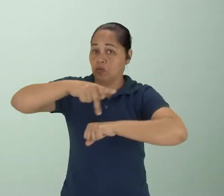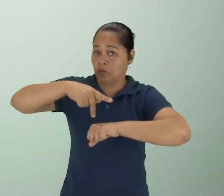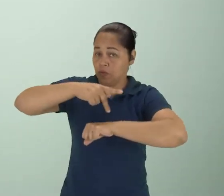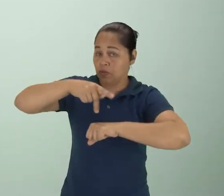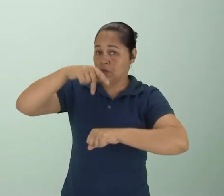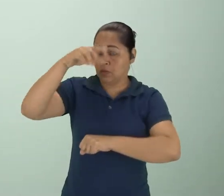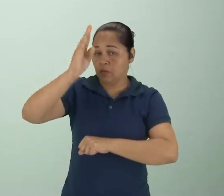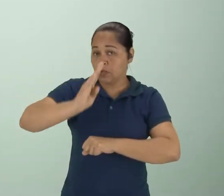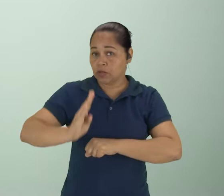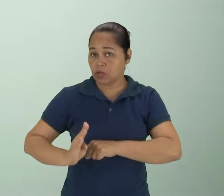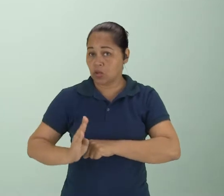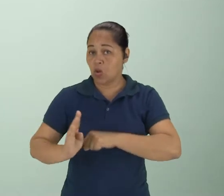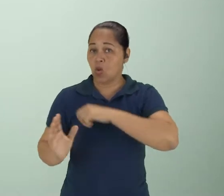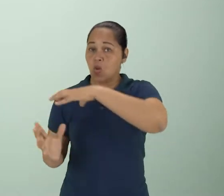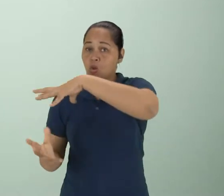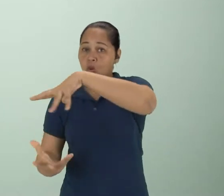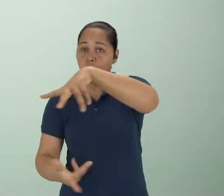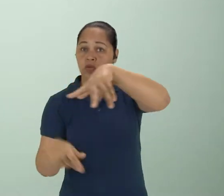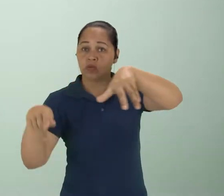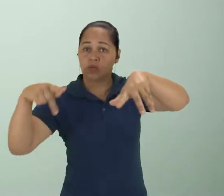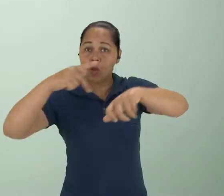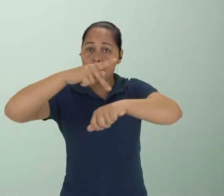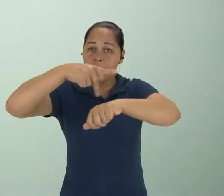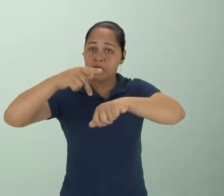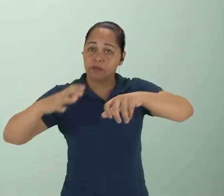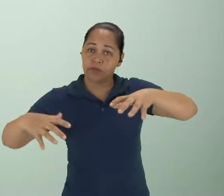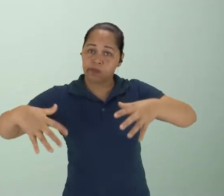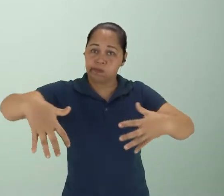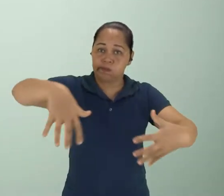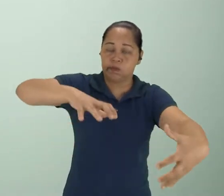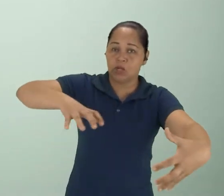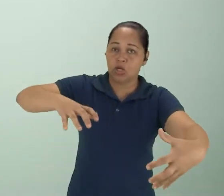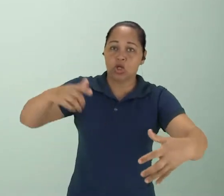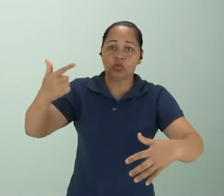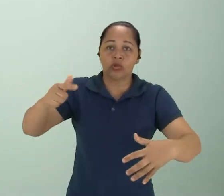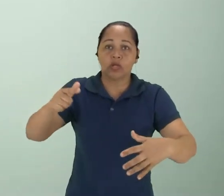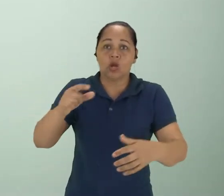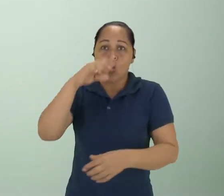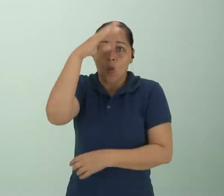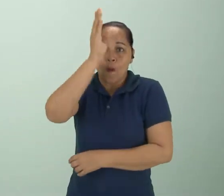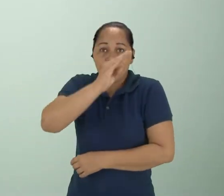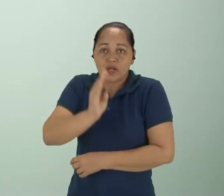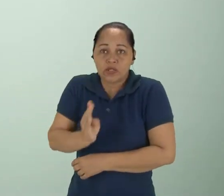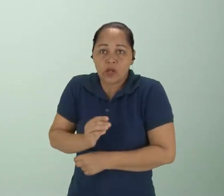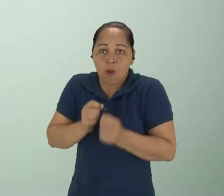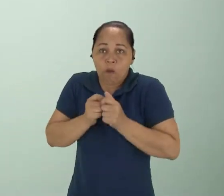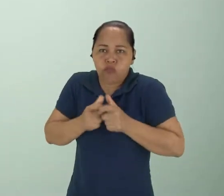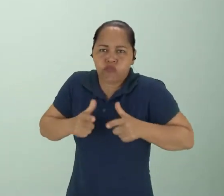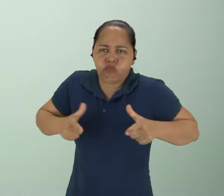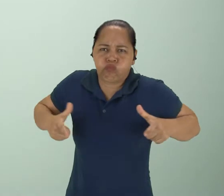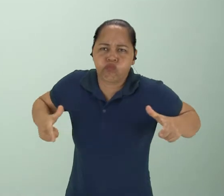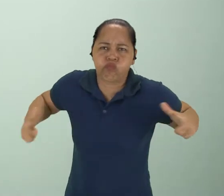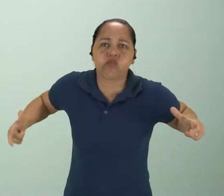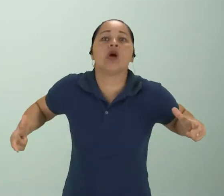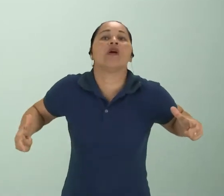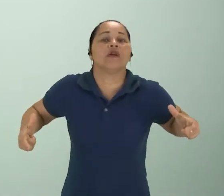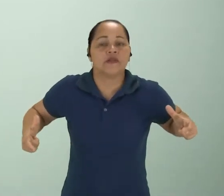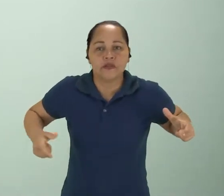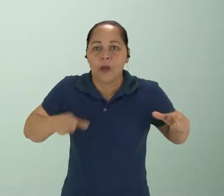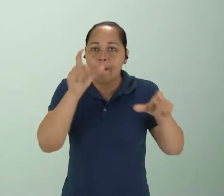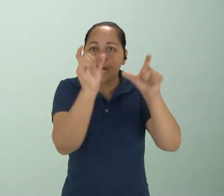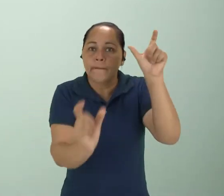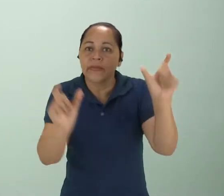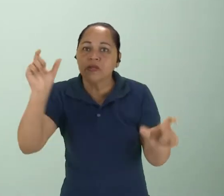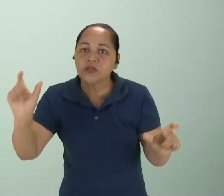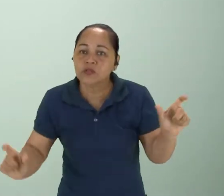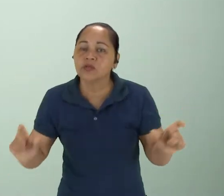que encontramos pelo mundo afora não têm tanto essa diversidade. O Brasil é um centro bem diverso, né, relacionado principalmente à